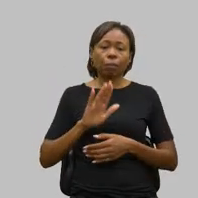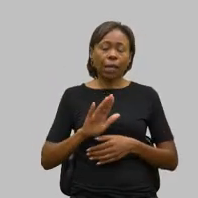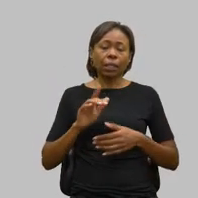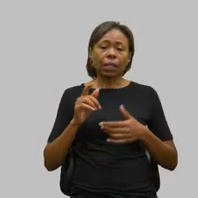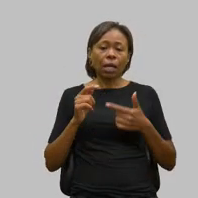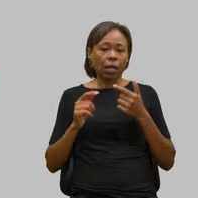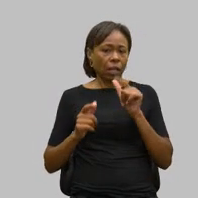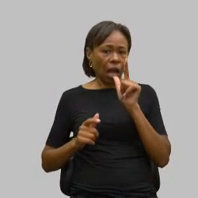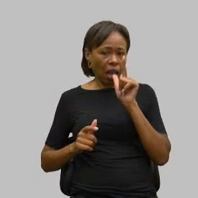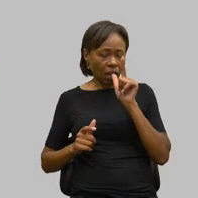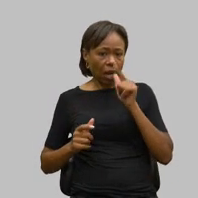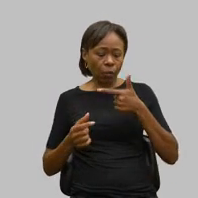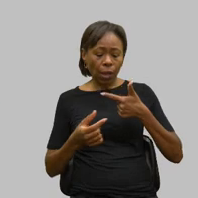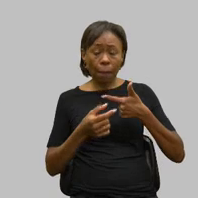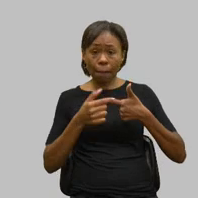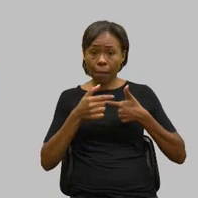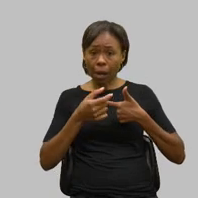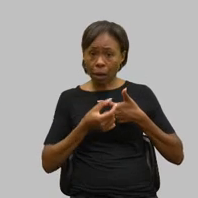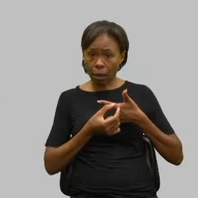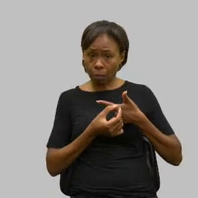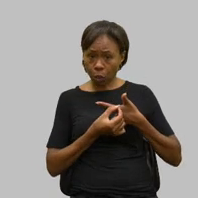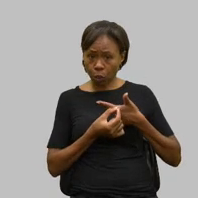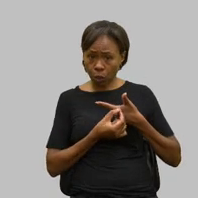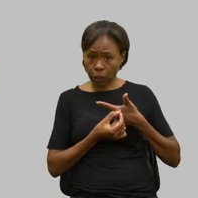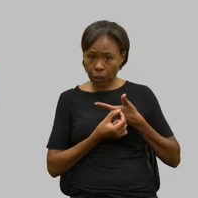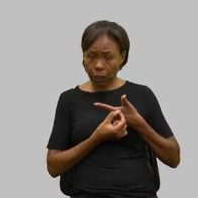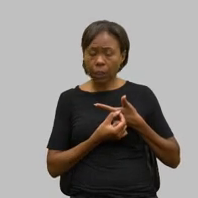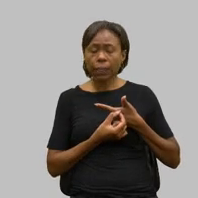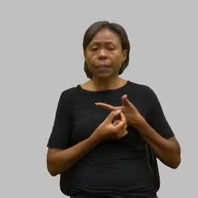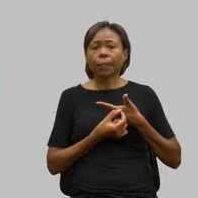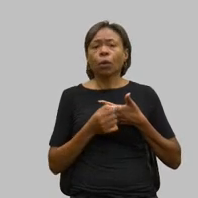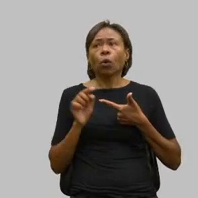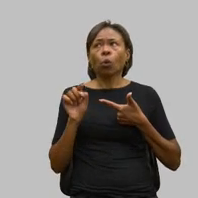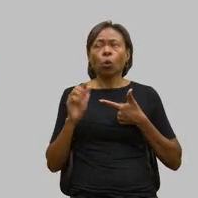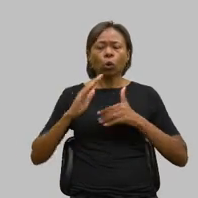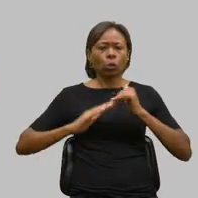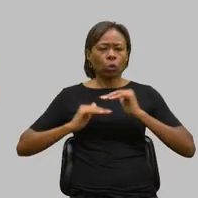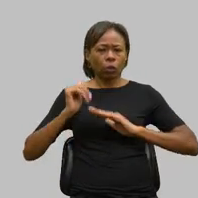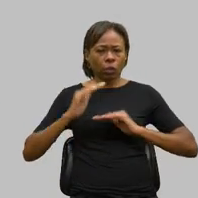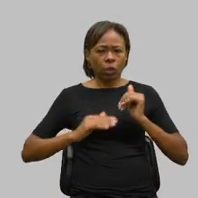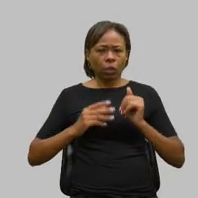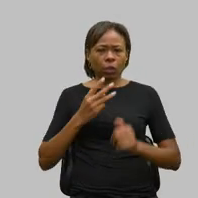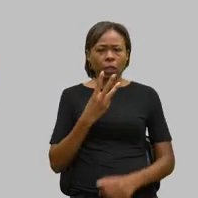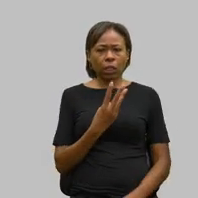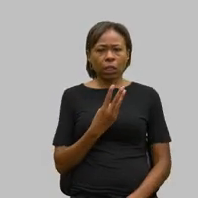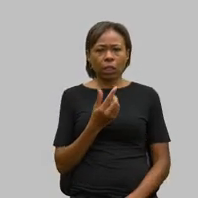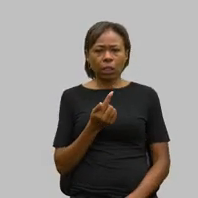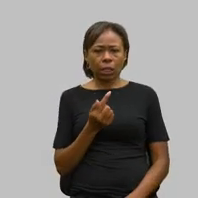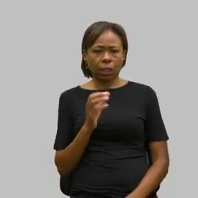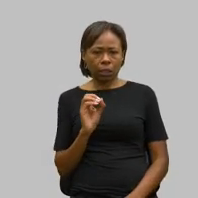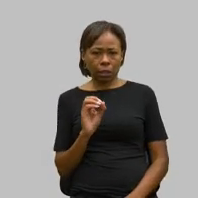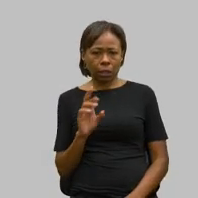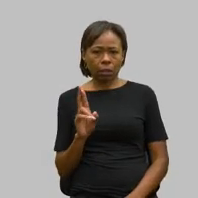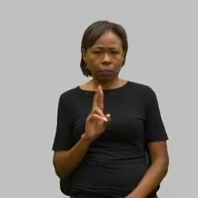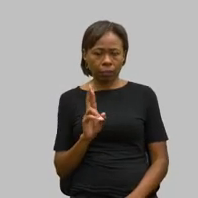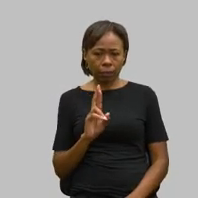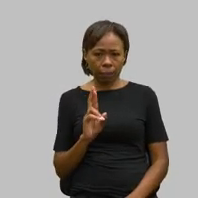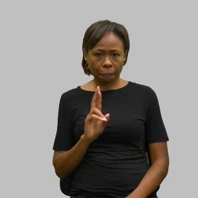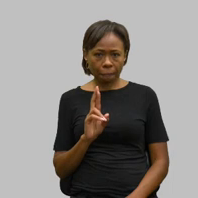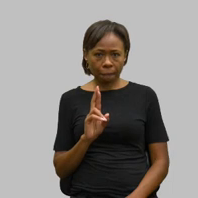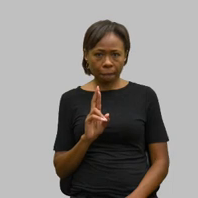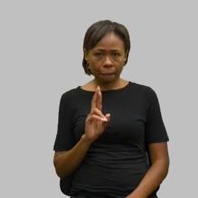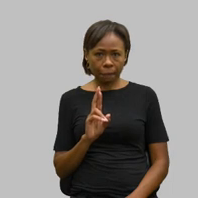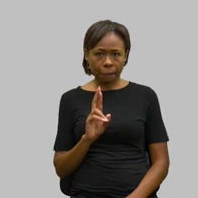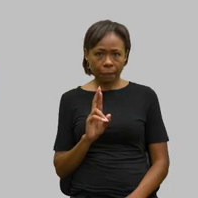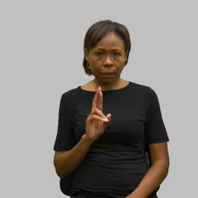profissionais, os profissionais, mais ou menos R$ 370,00, com o